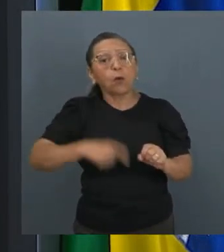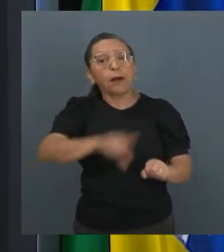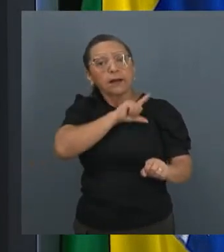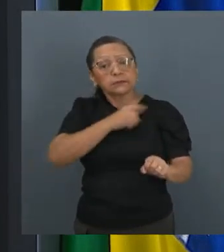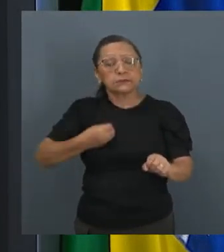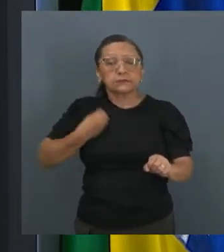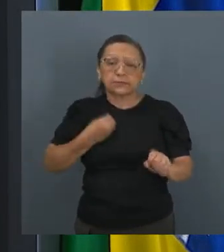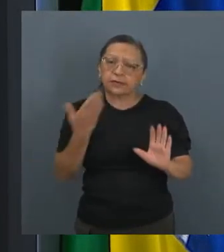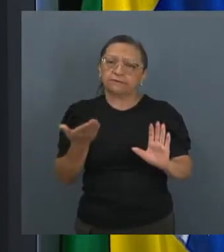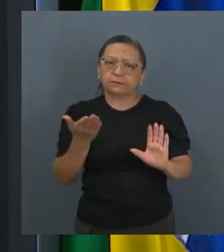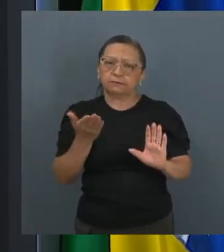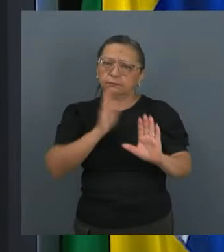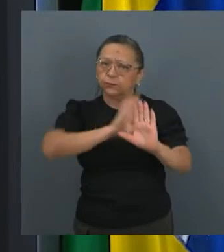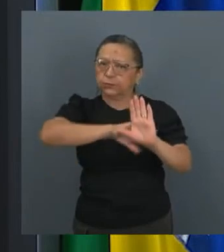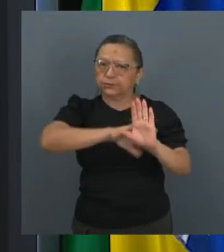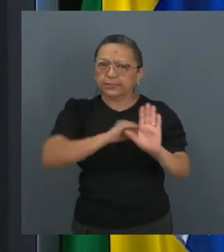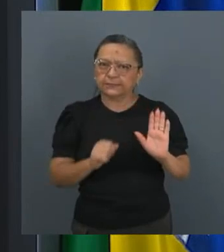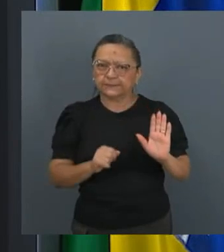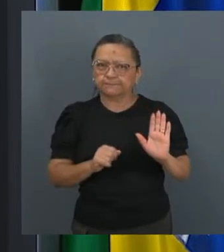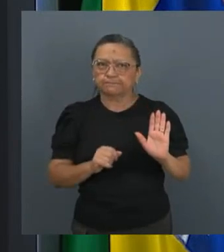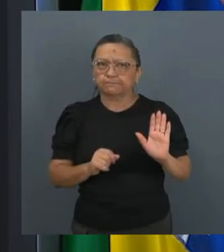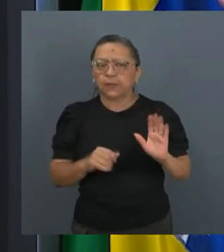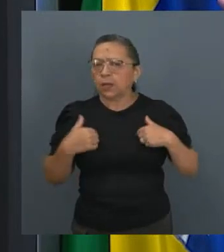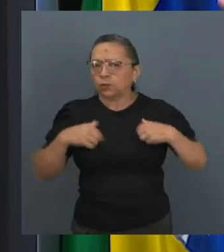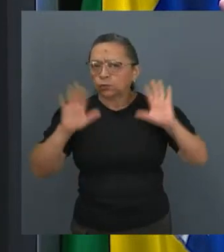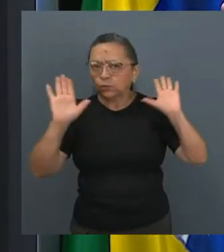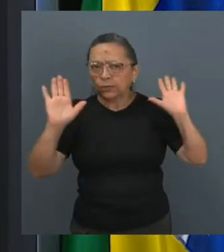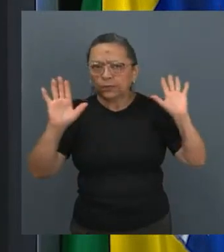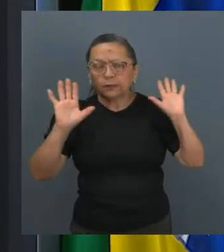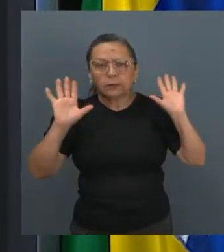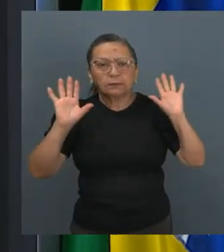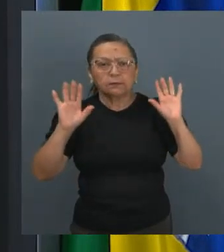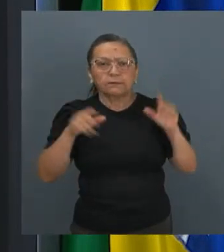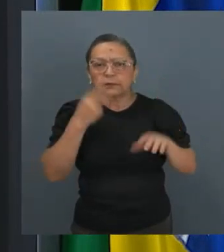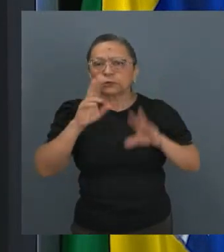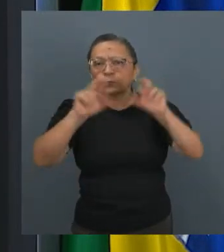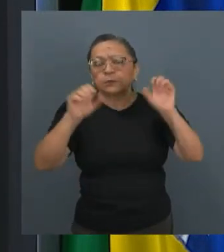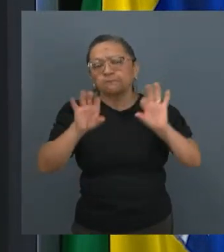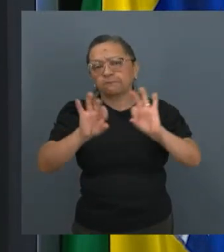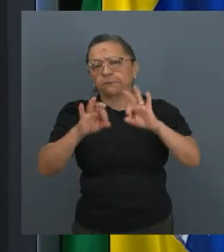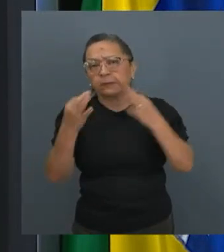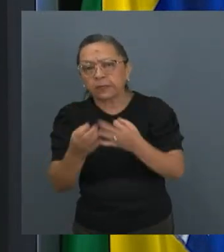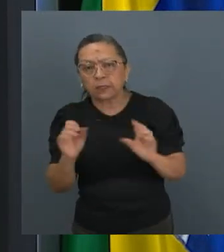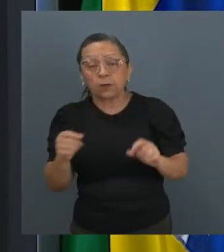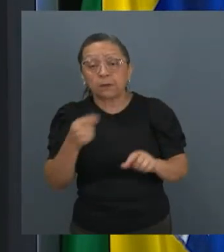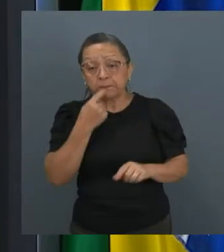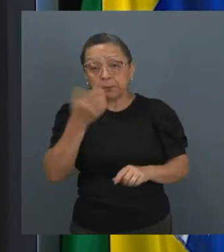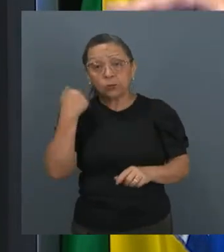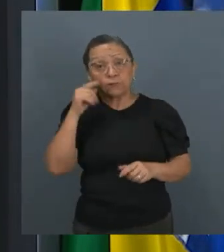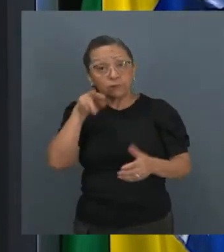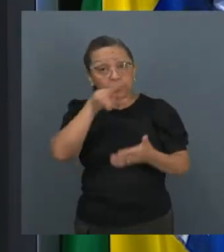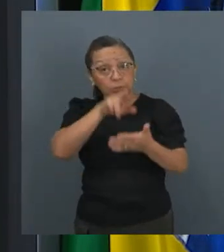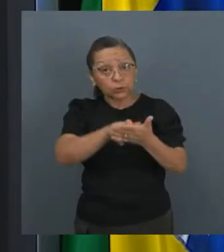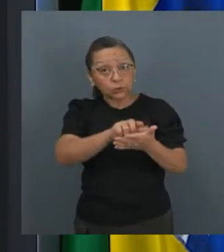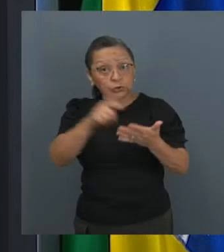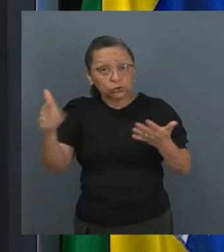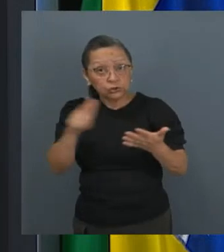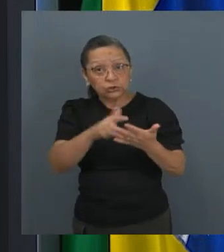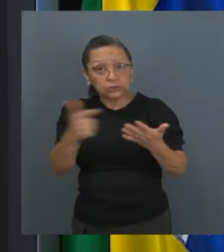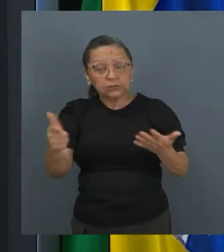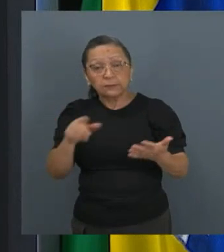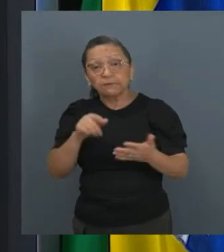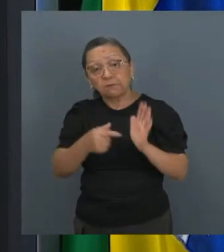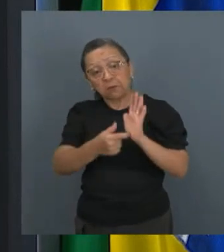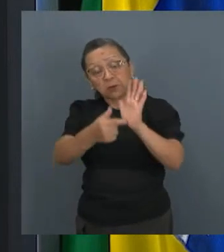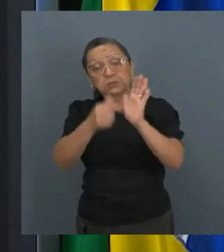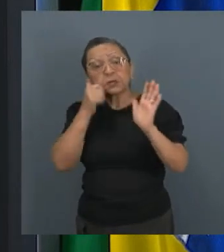aqui vai dar um... Não estou falando questão familiar, senador Cleitinho. Saiu uma matéria há pouco mostrando que a esposa do ministro Alexandre